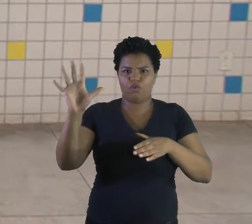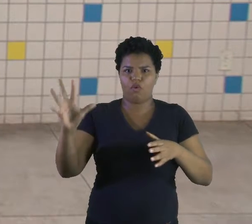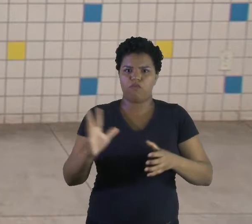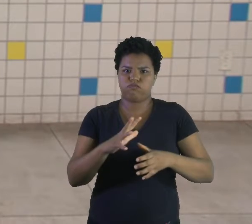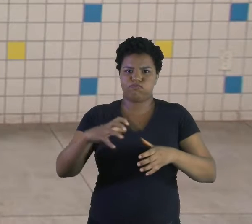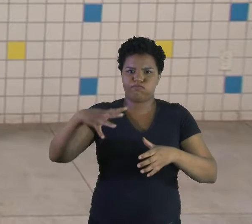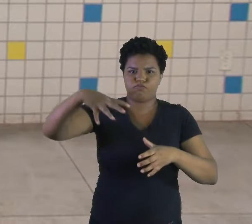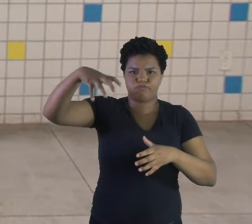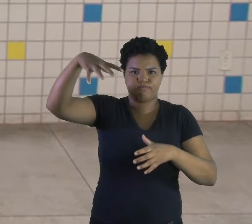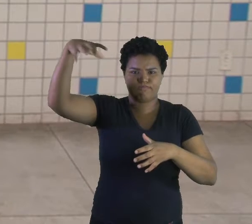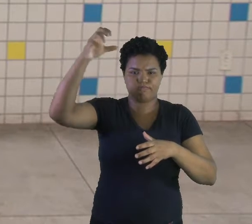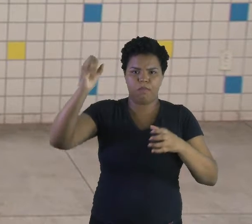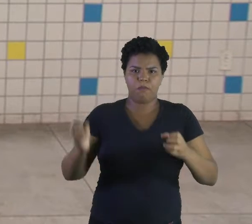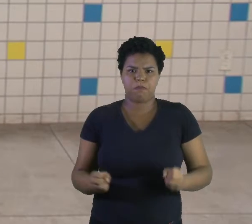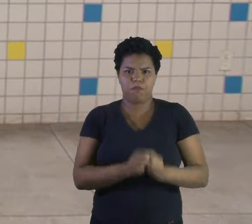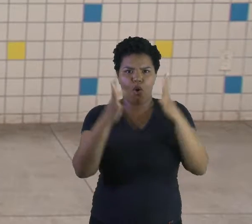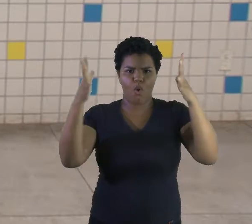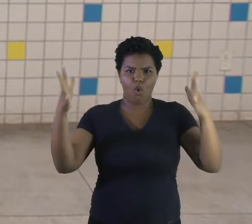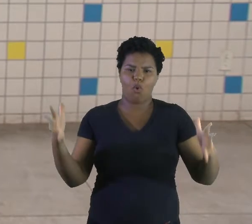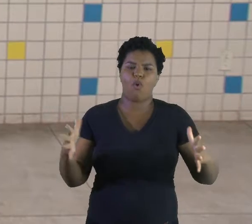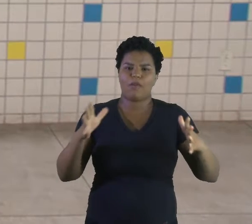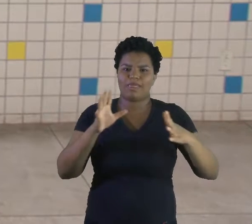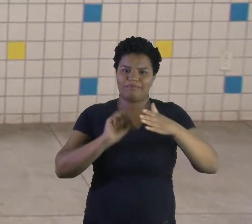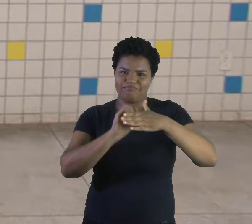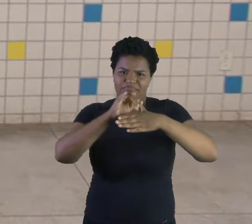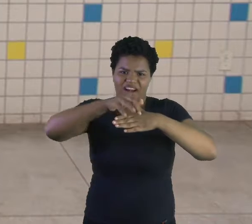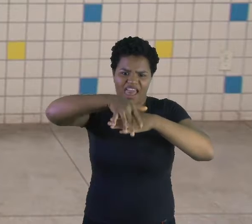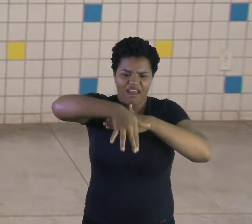de explosões e do derramamento da lava.